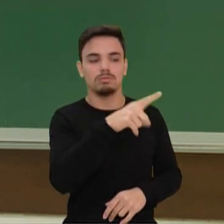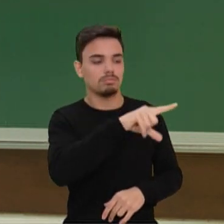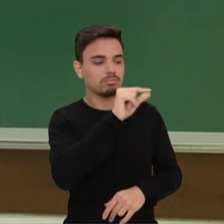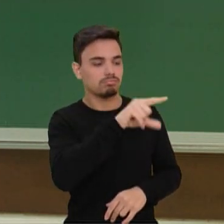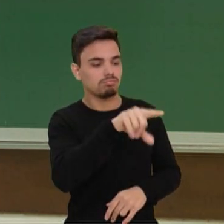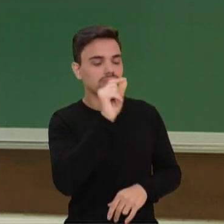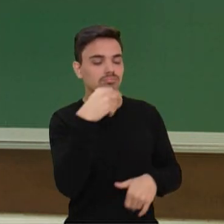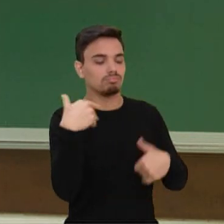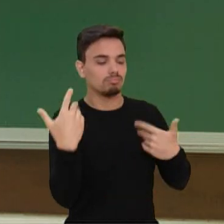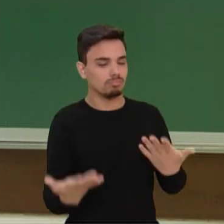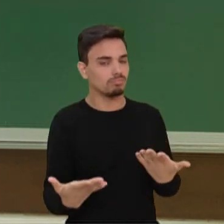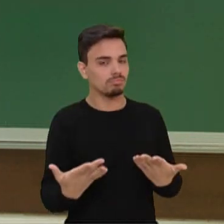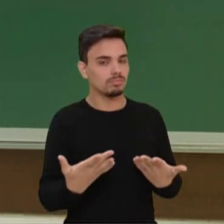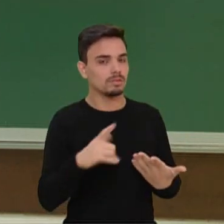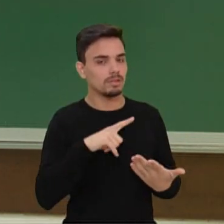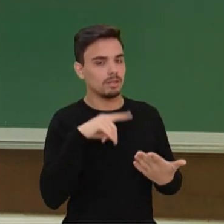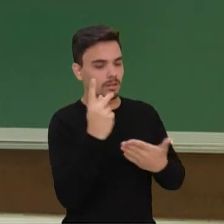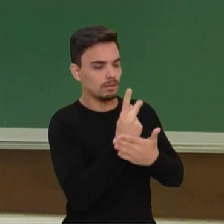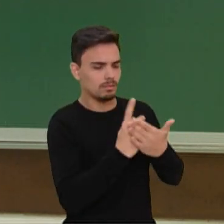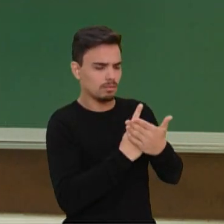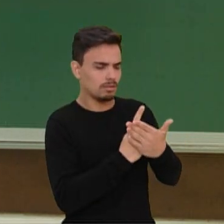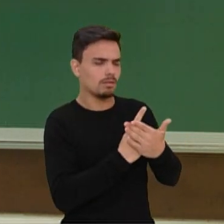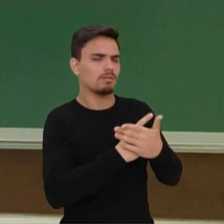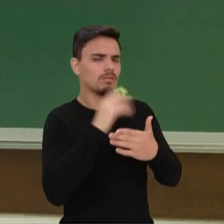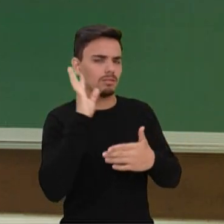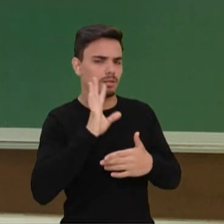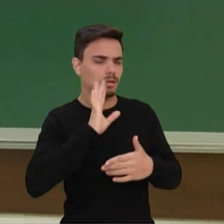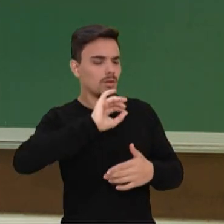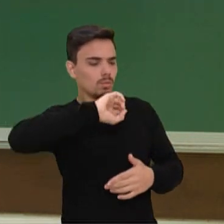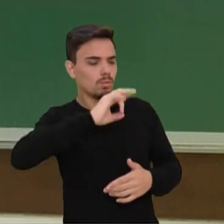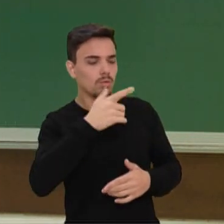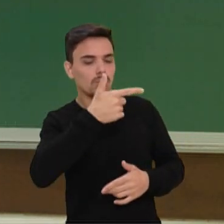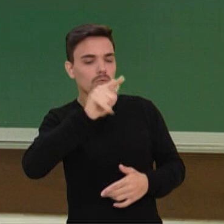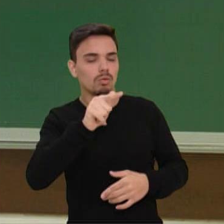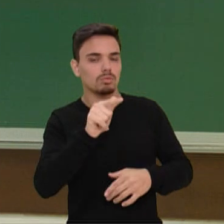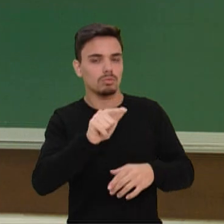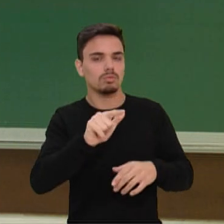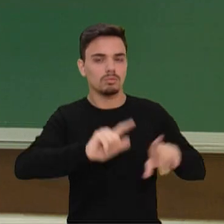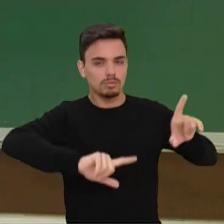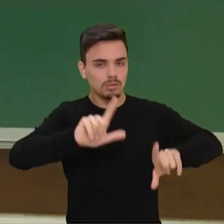Tá passando lá um desenho animado muito divertido e no outro